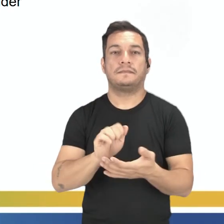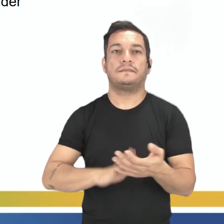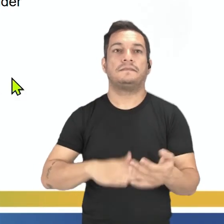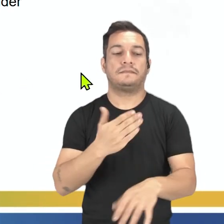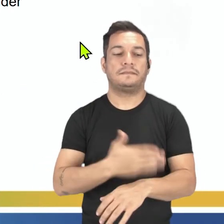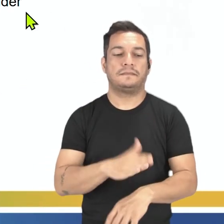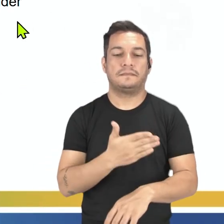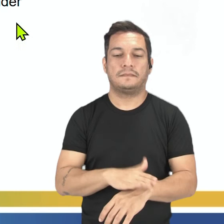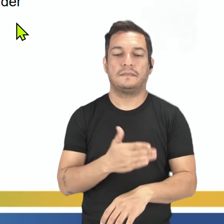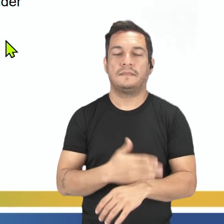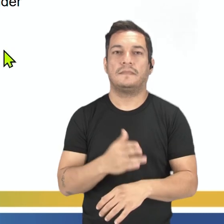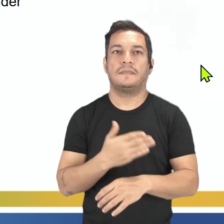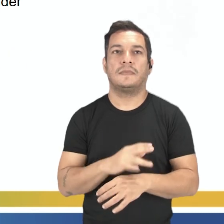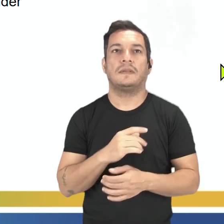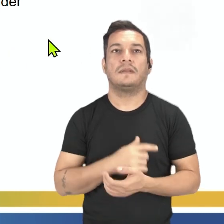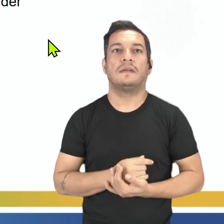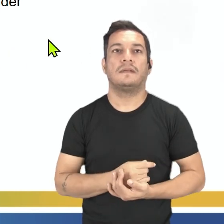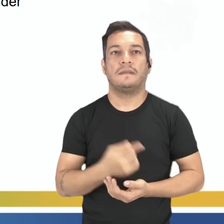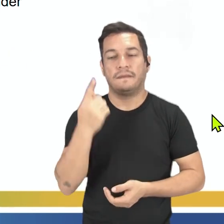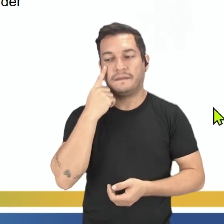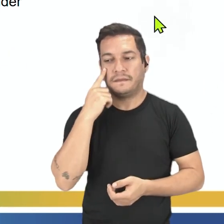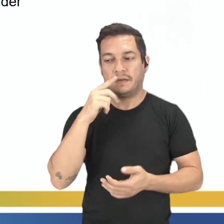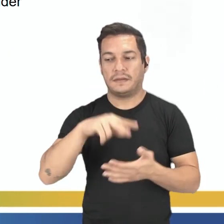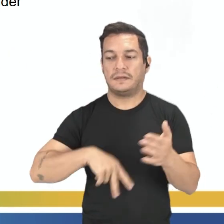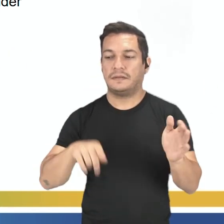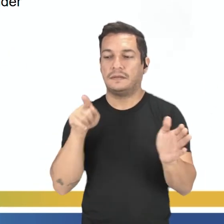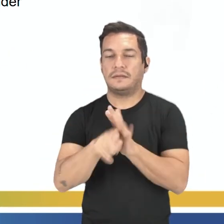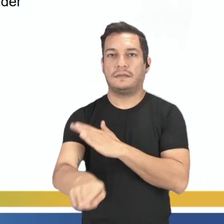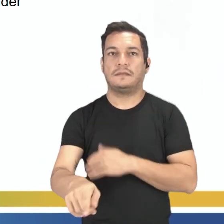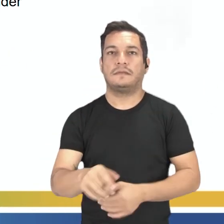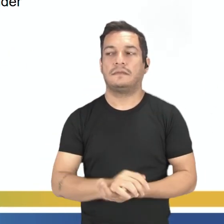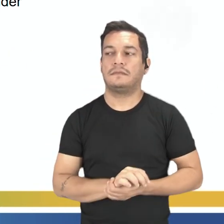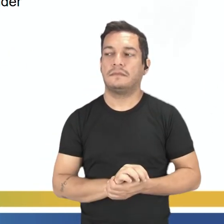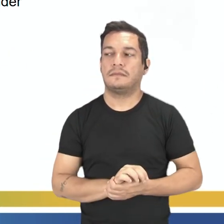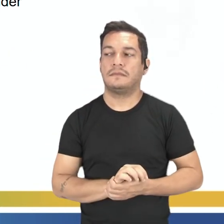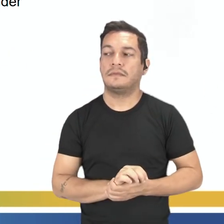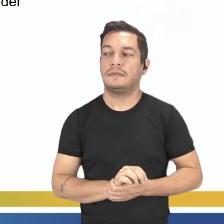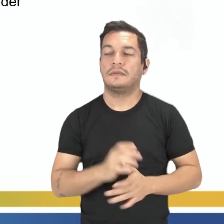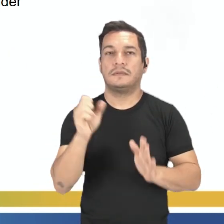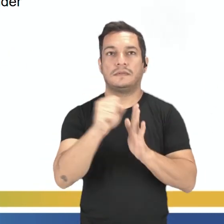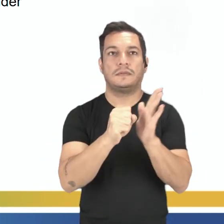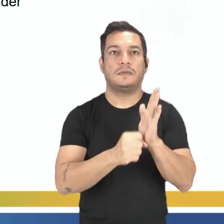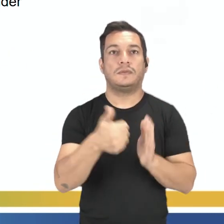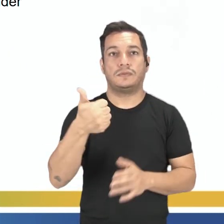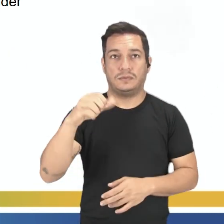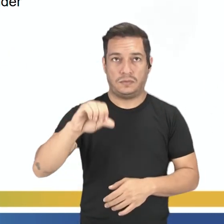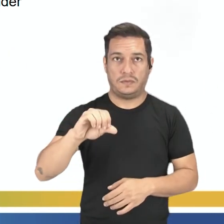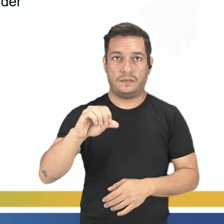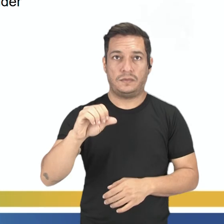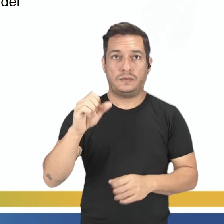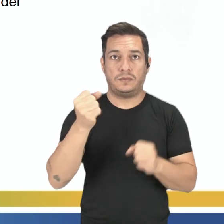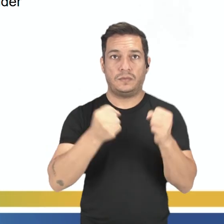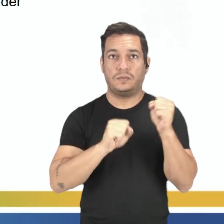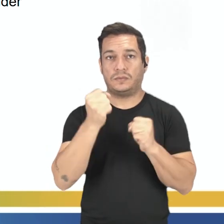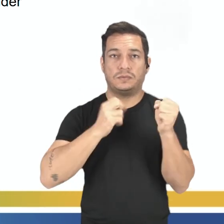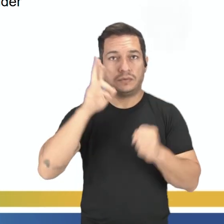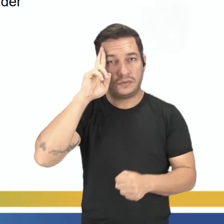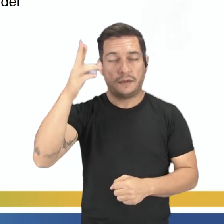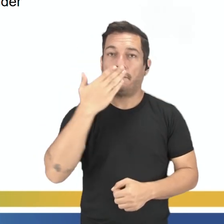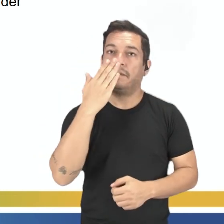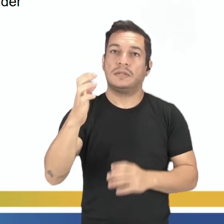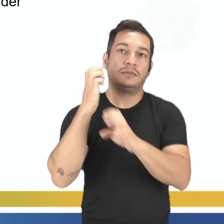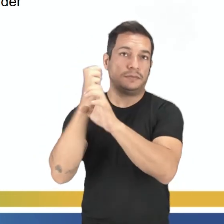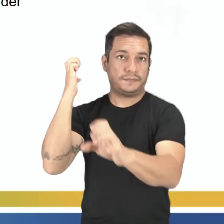exercitando. No exercitando, pessoal, vamos ler essa questão aqui rapidamente. No século XIX, um industrial pede ao engenheiro